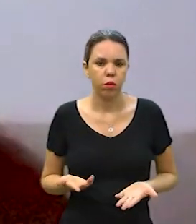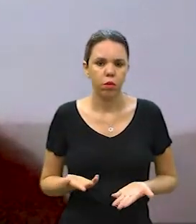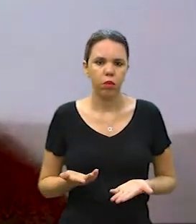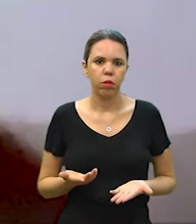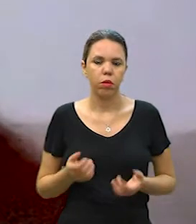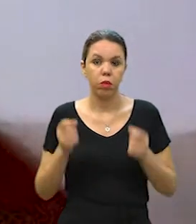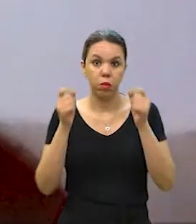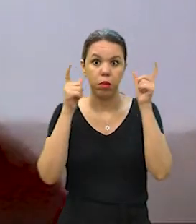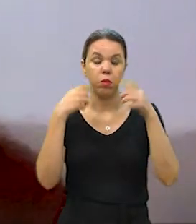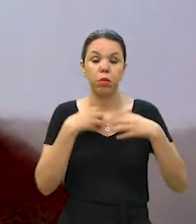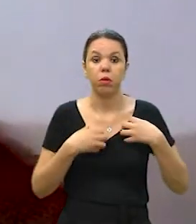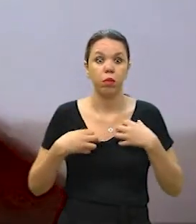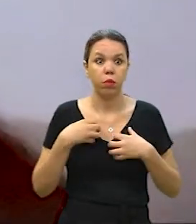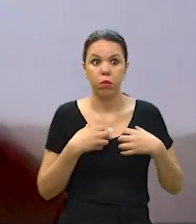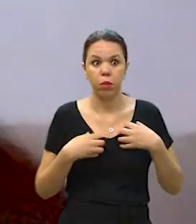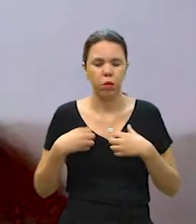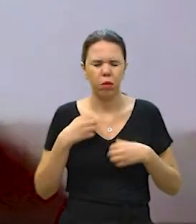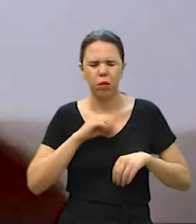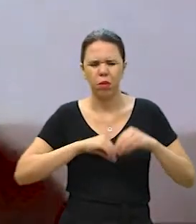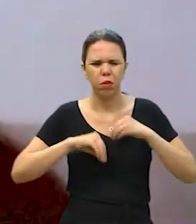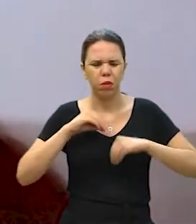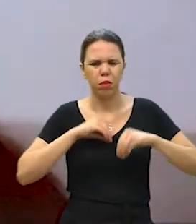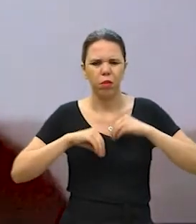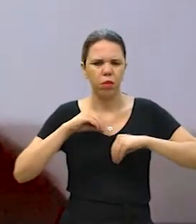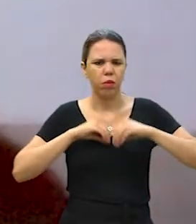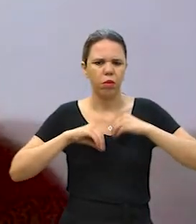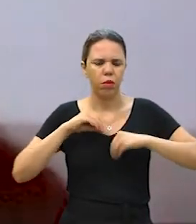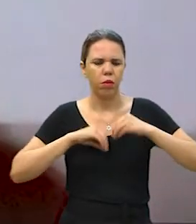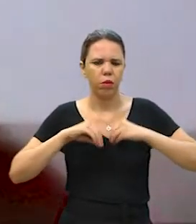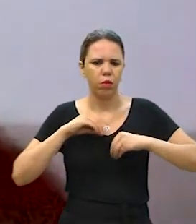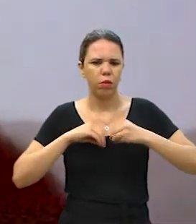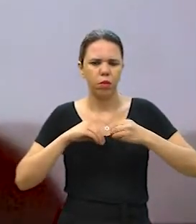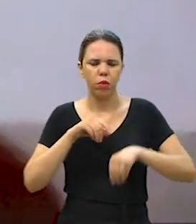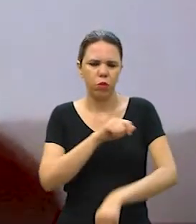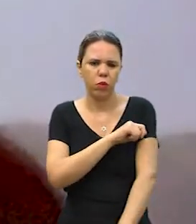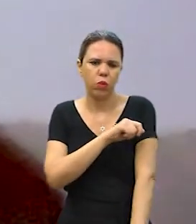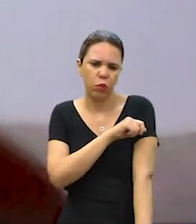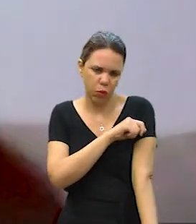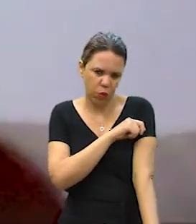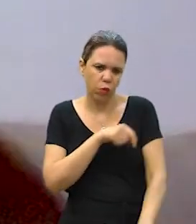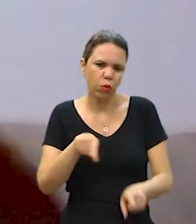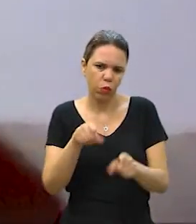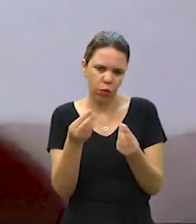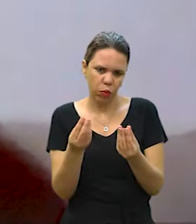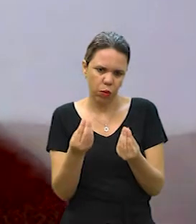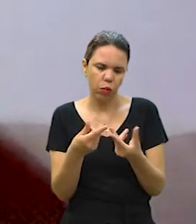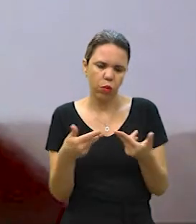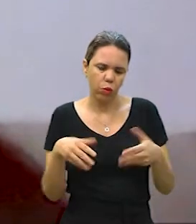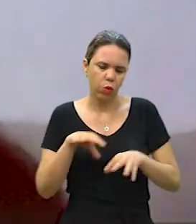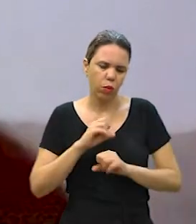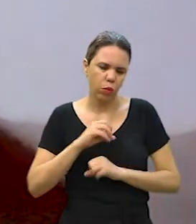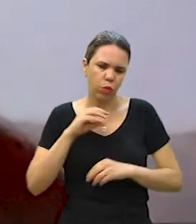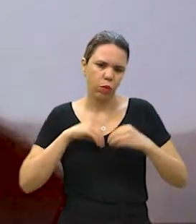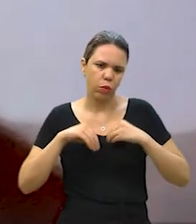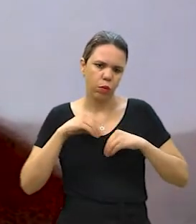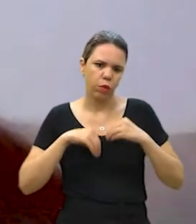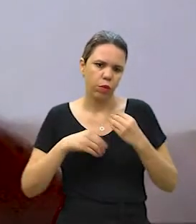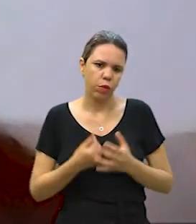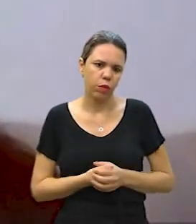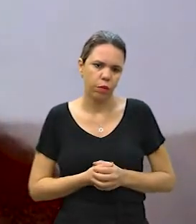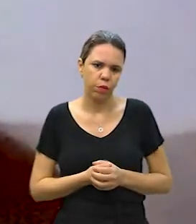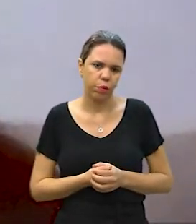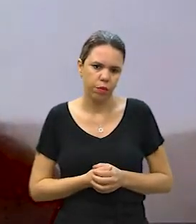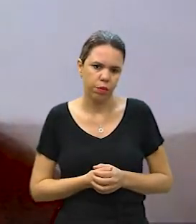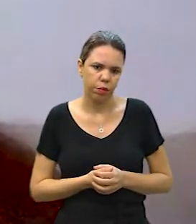do pânico, depressão, entre estudantes também, muitos casos de depressão. Então, a